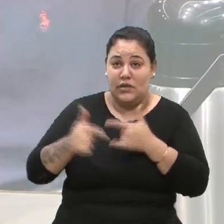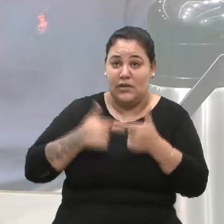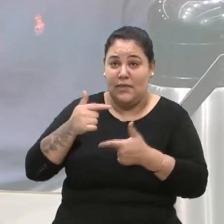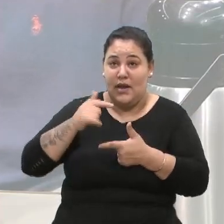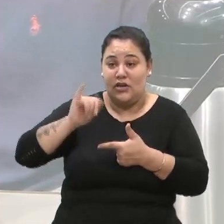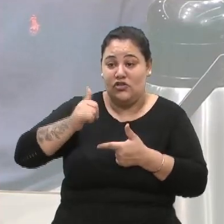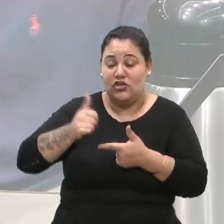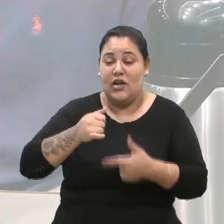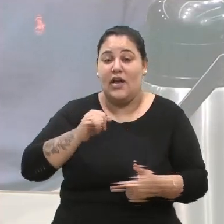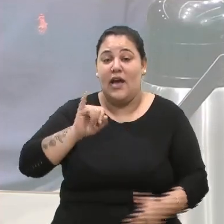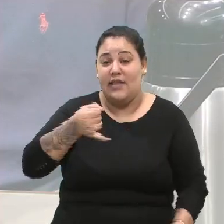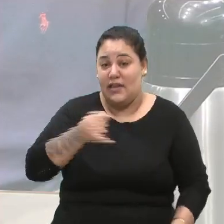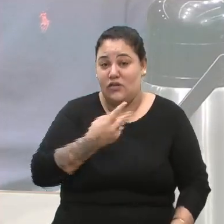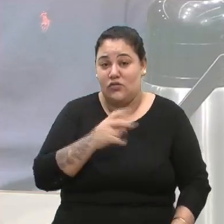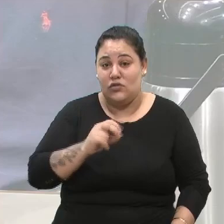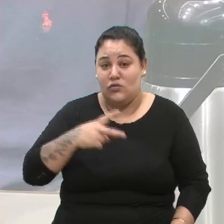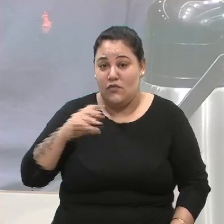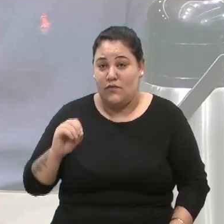de